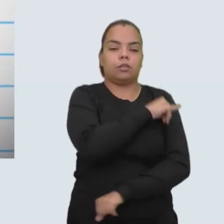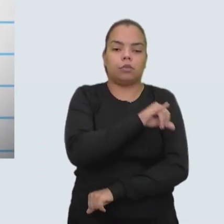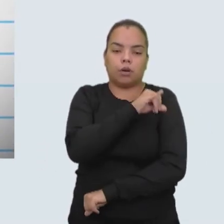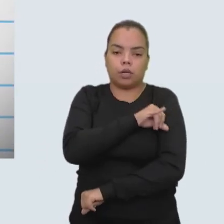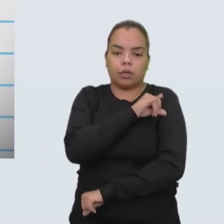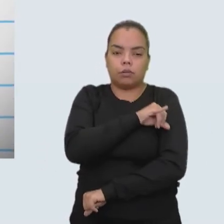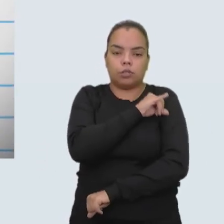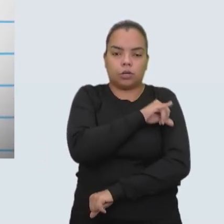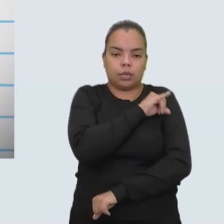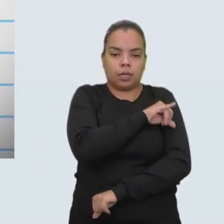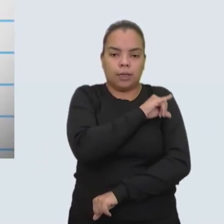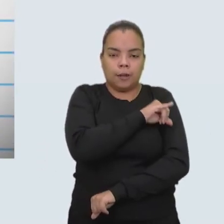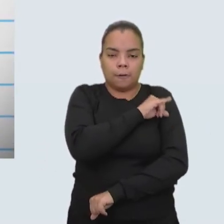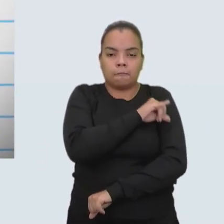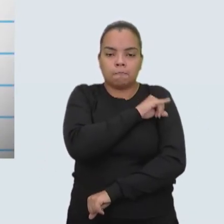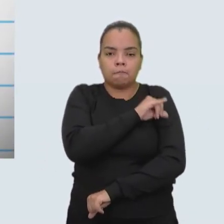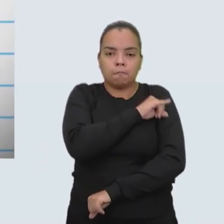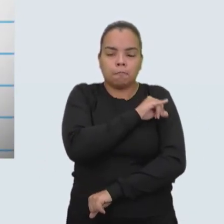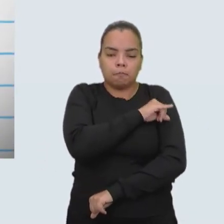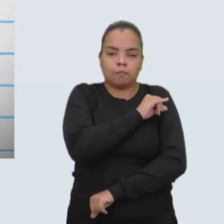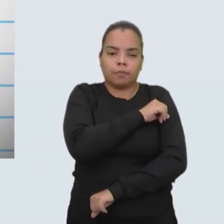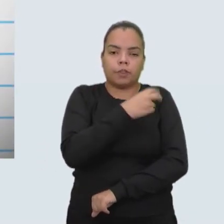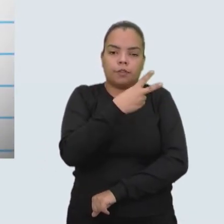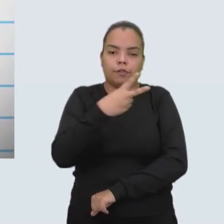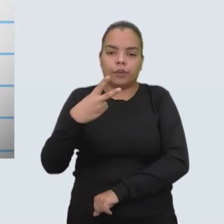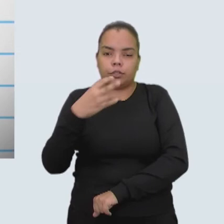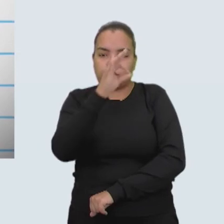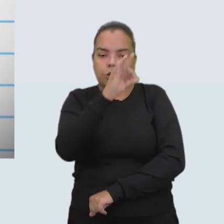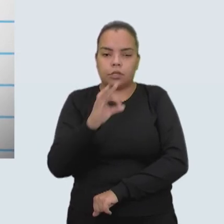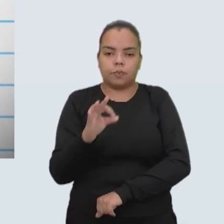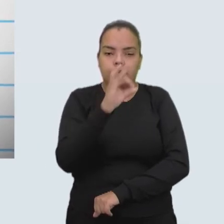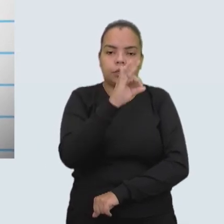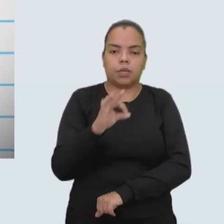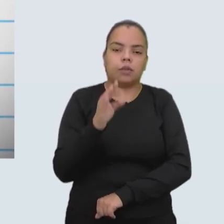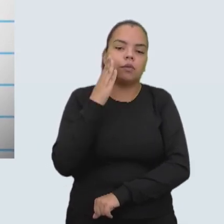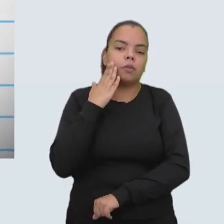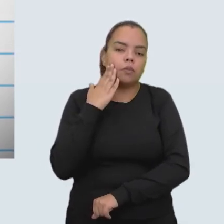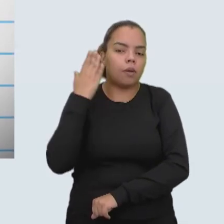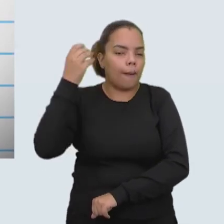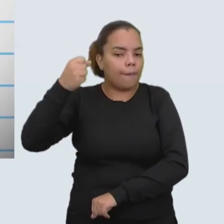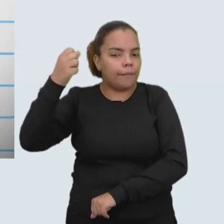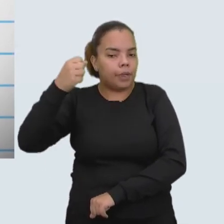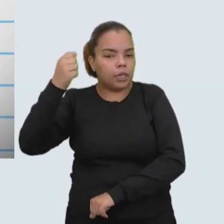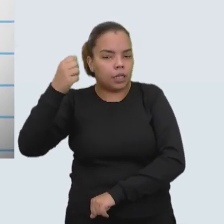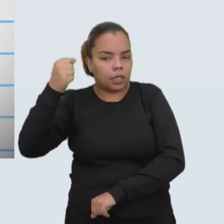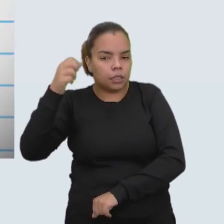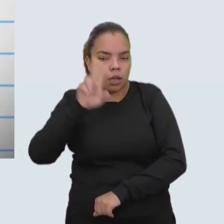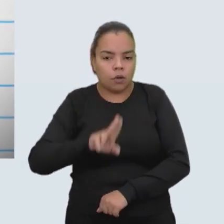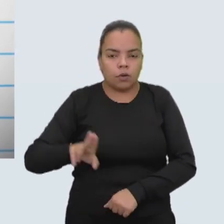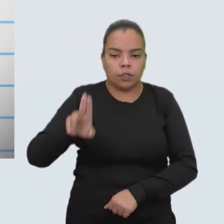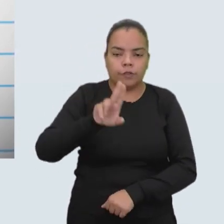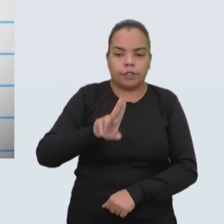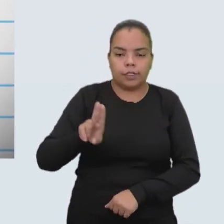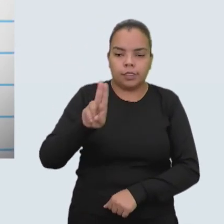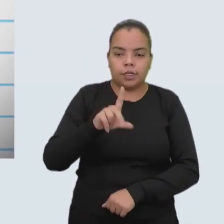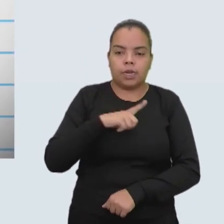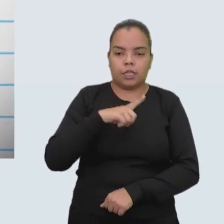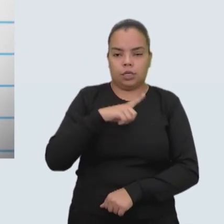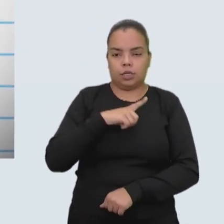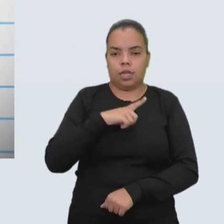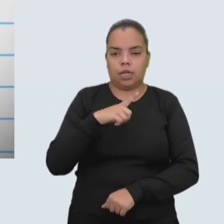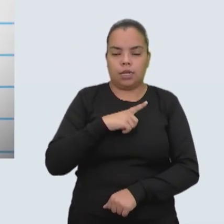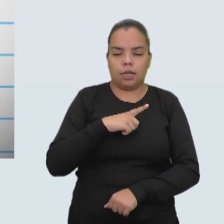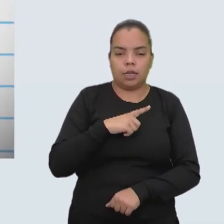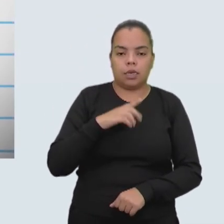dados do censo de 2010, há 22% de mulheres brancas com nível superior completo, enquanto que as mulheres